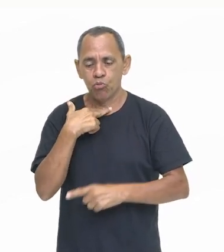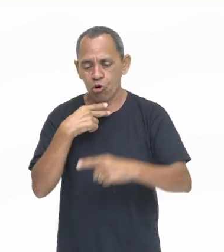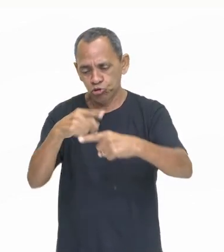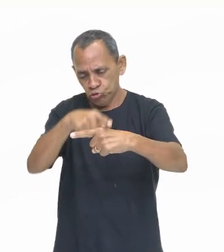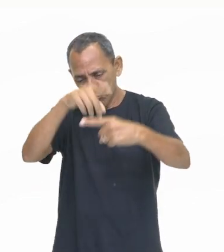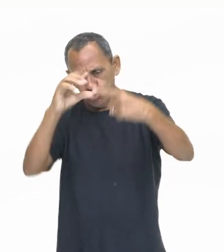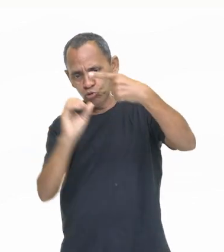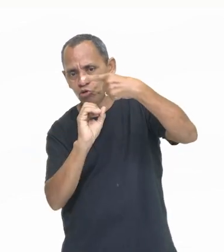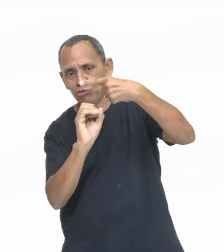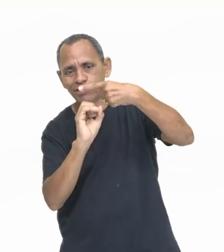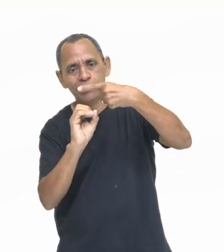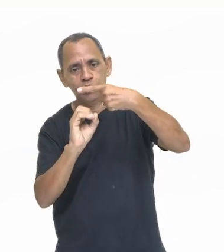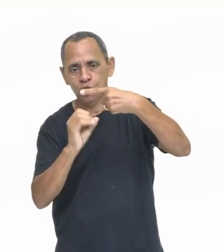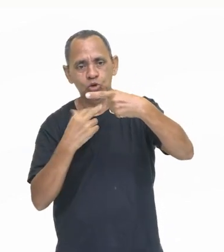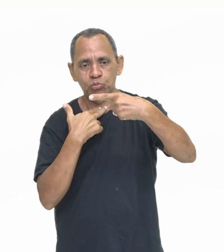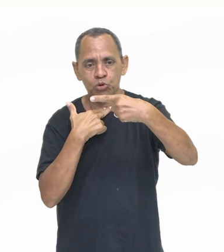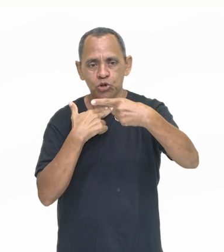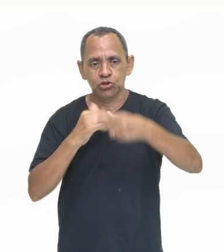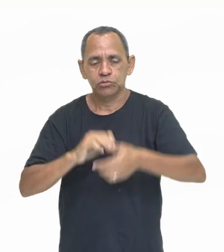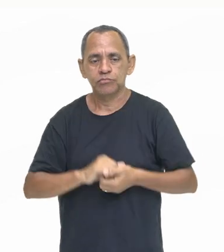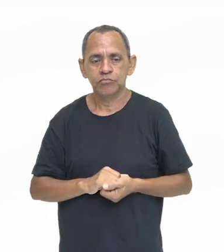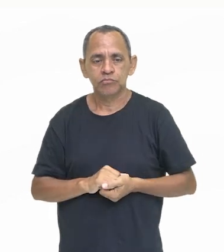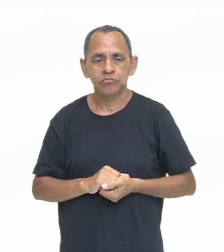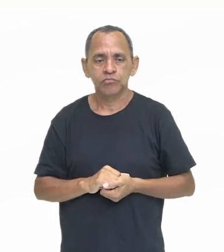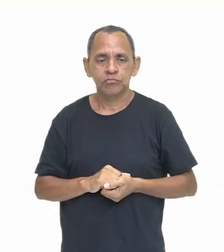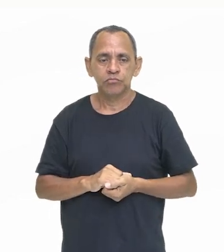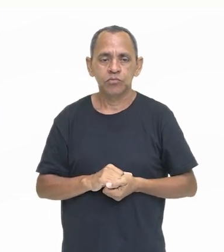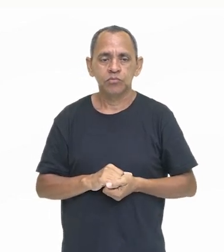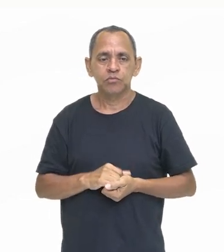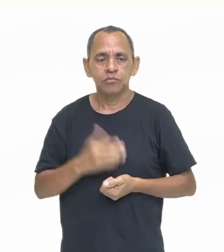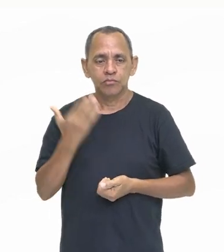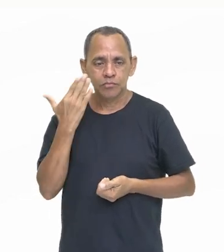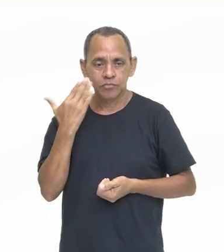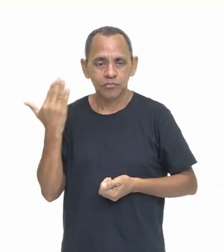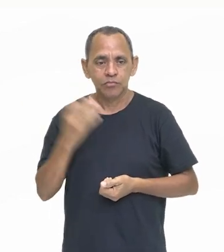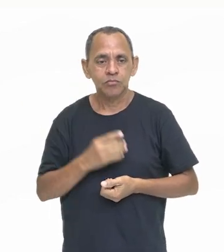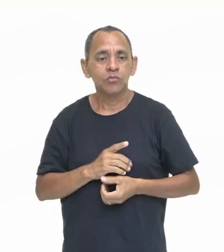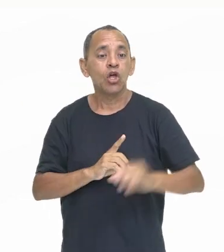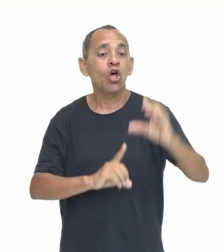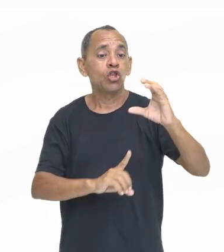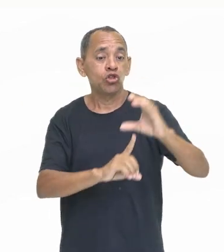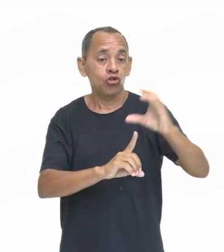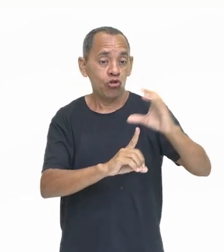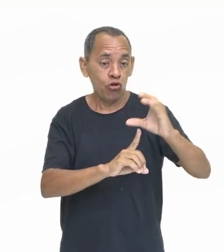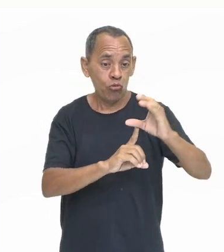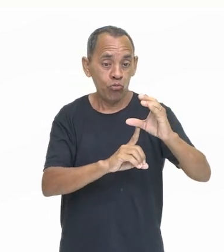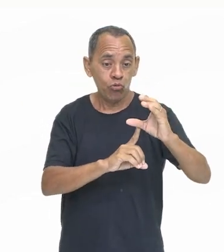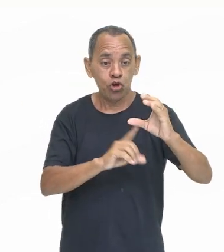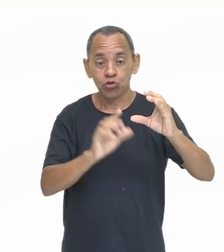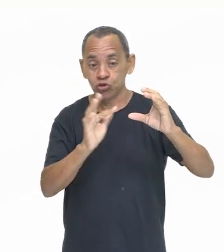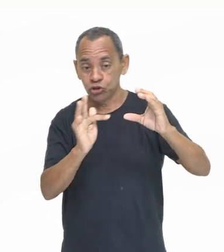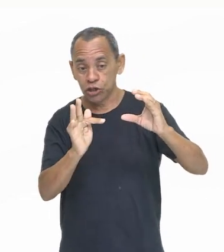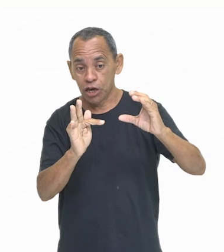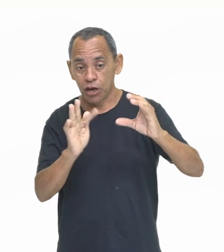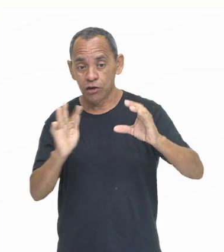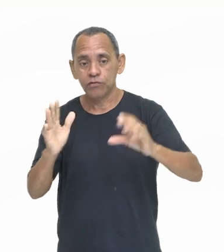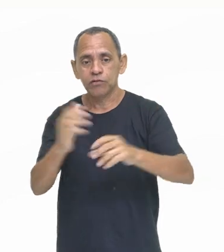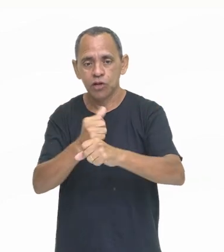também que o domínio da função é o conjunto dos números